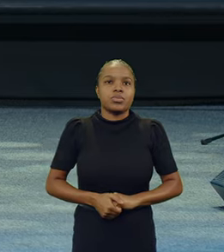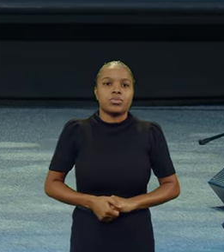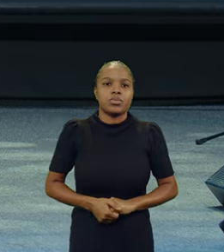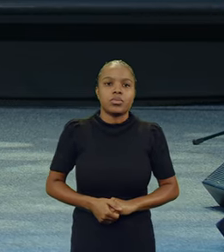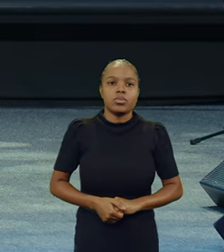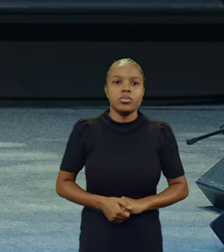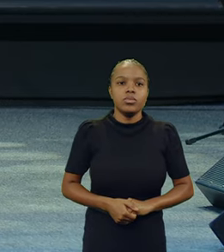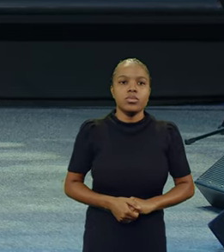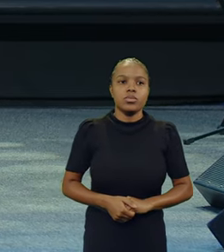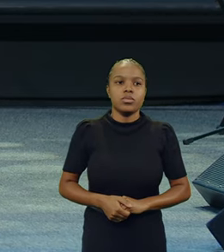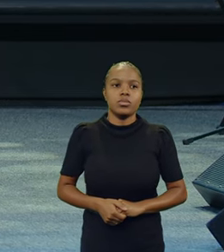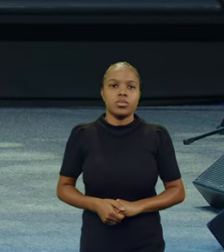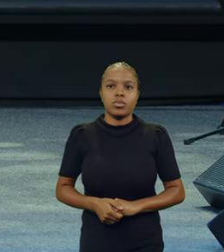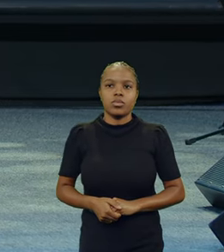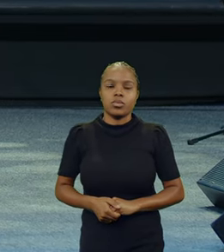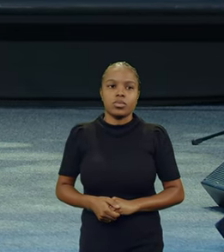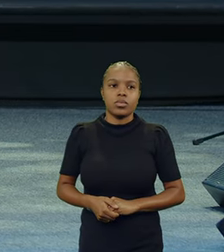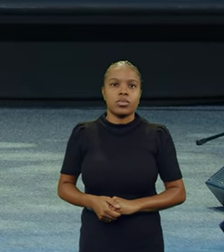Não.